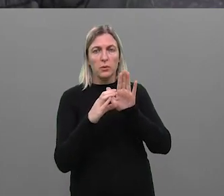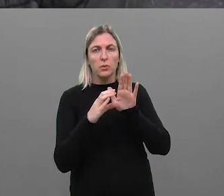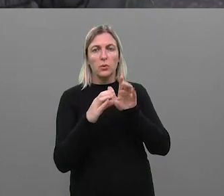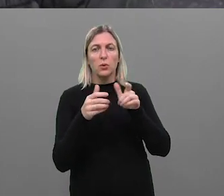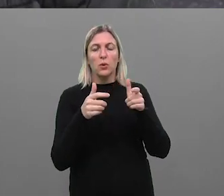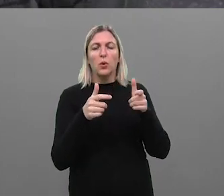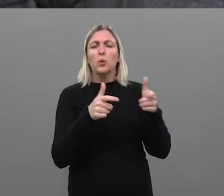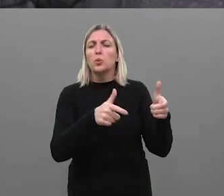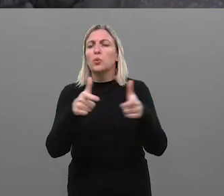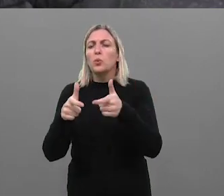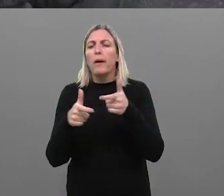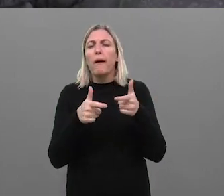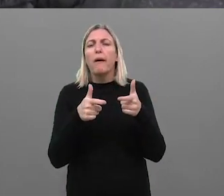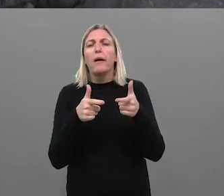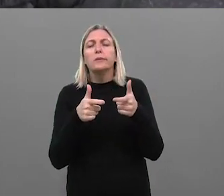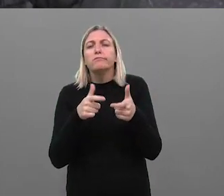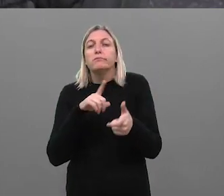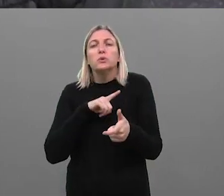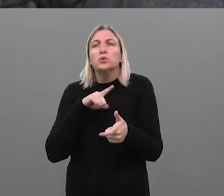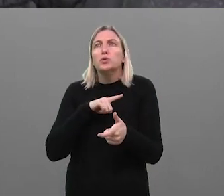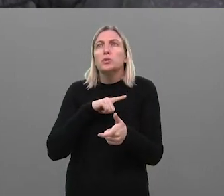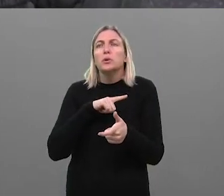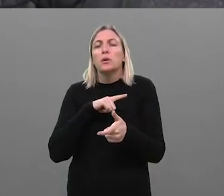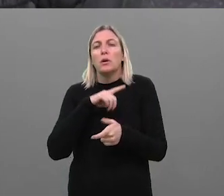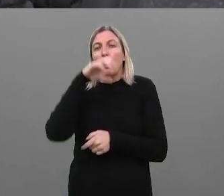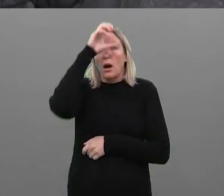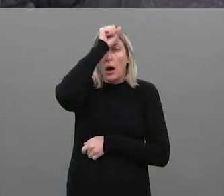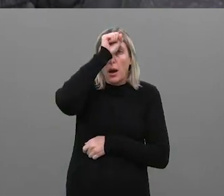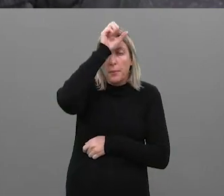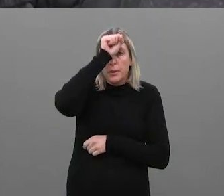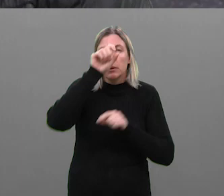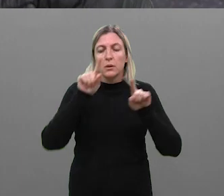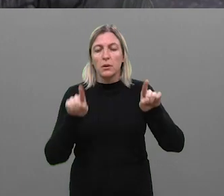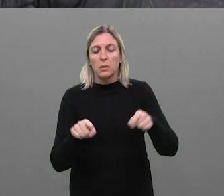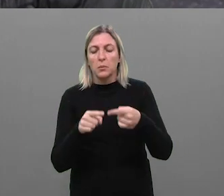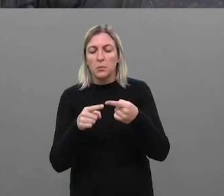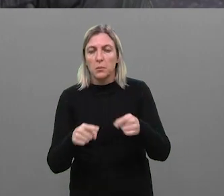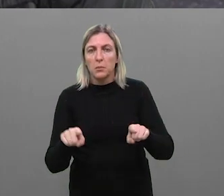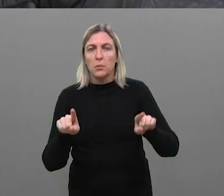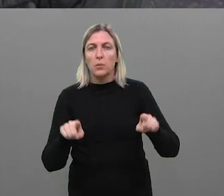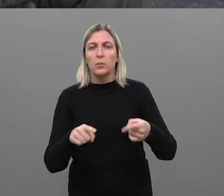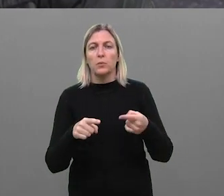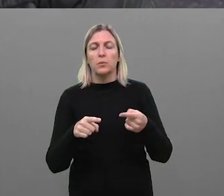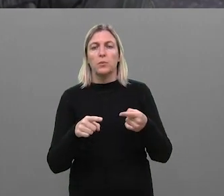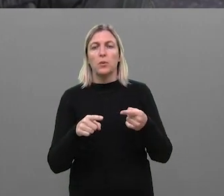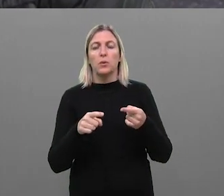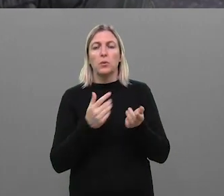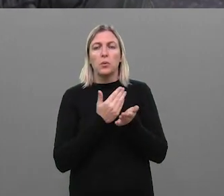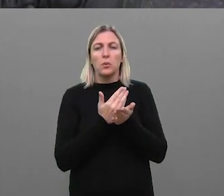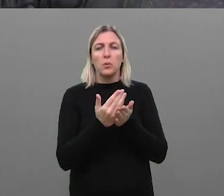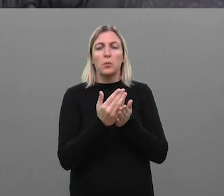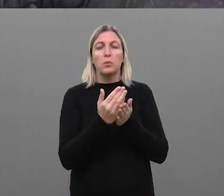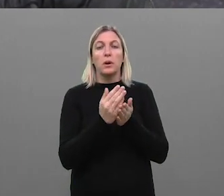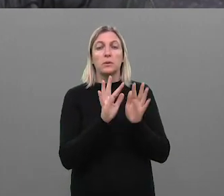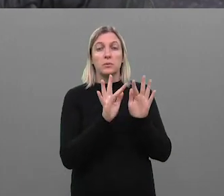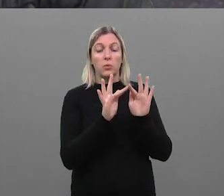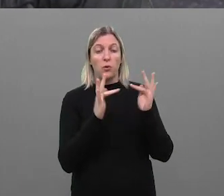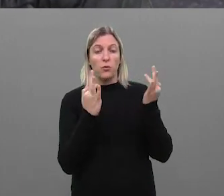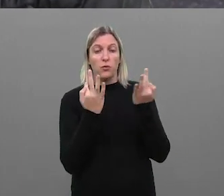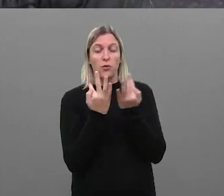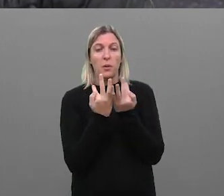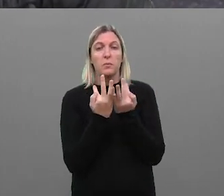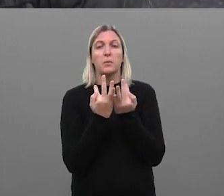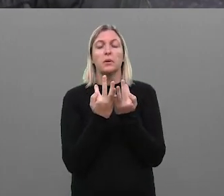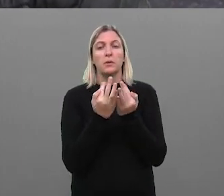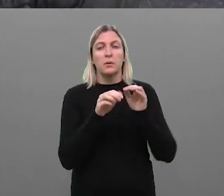e aprendiam música né ah sei lá começa com a a família Cris ali que eles dão uma